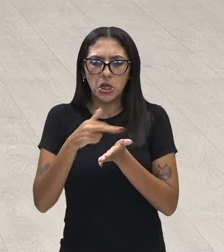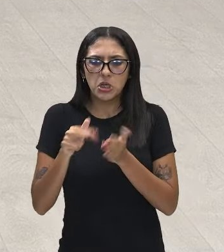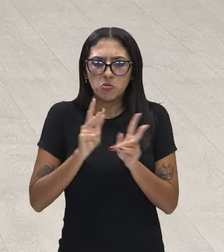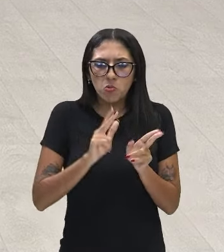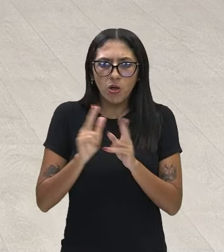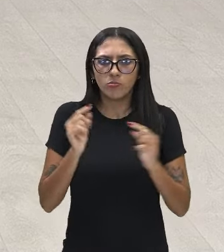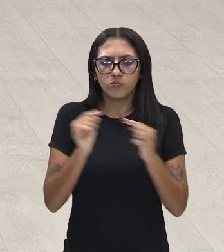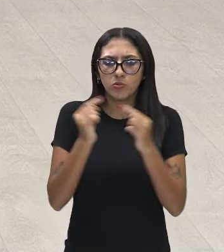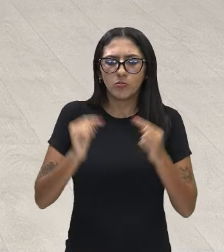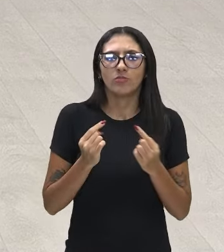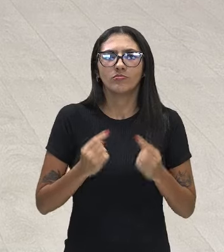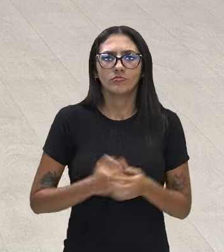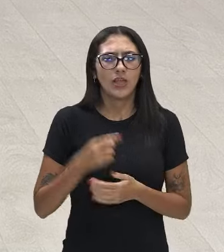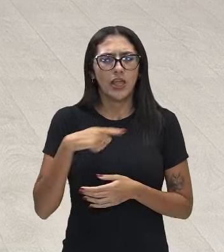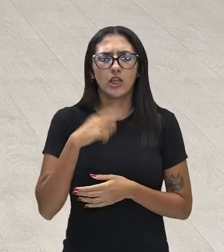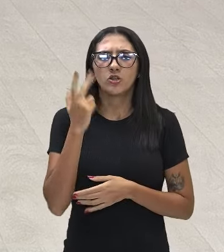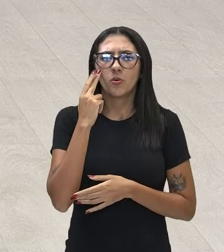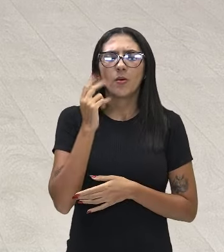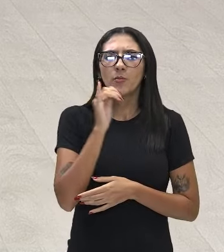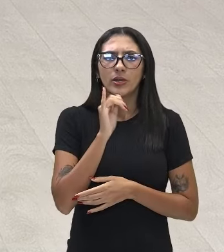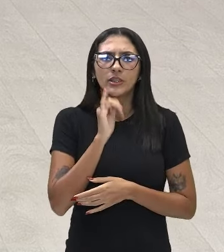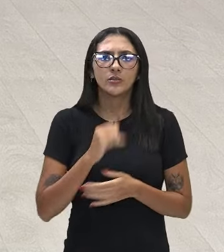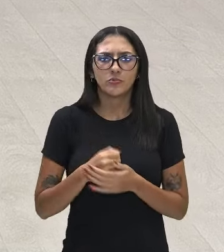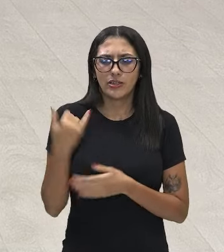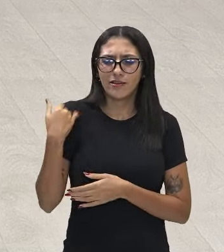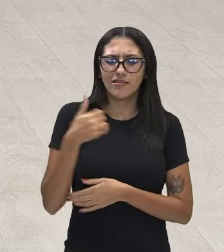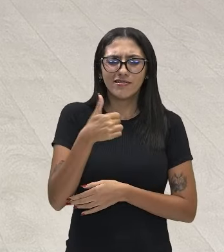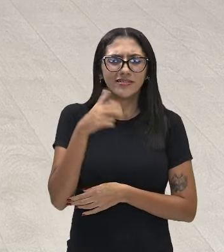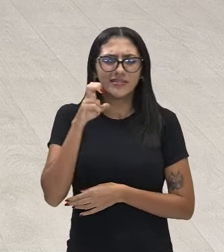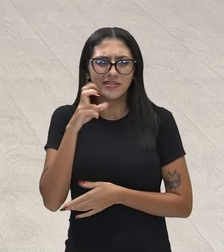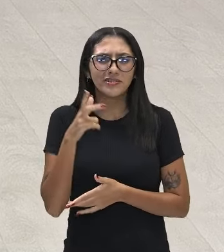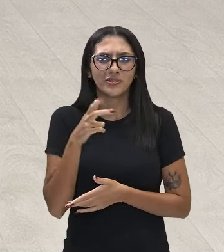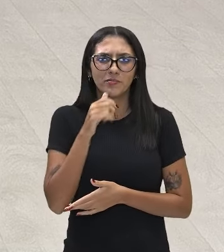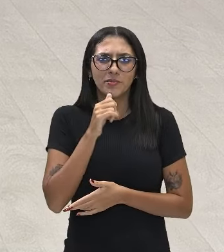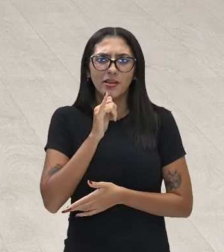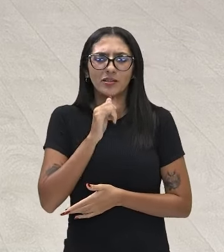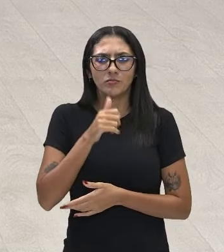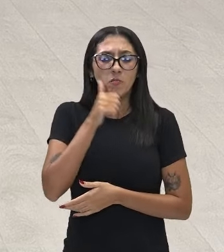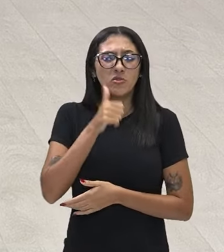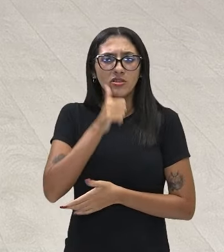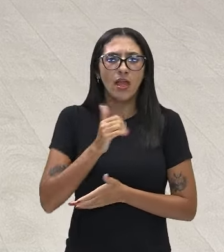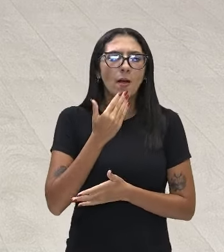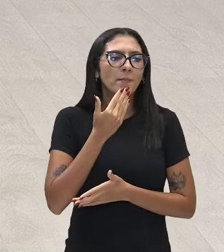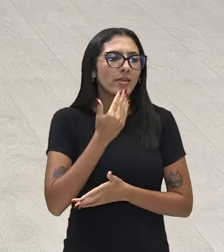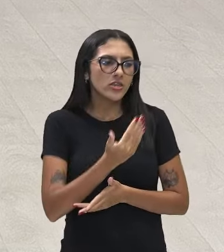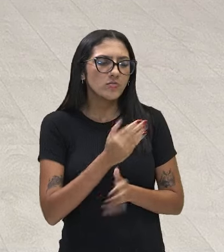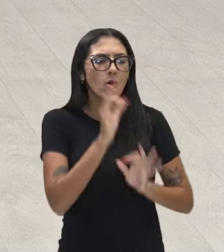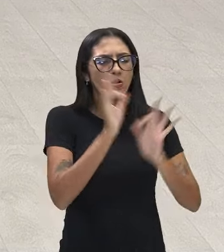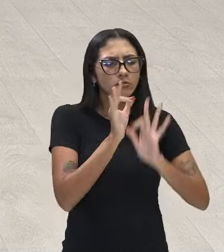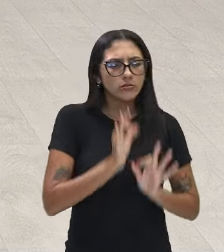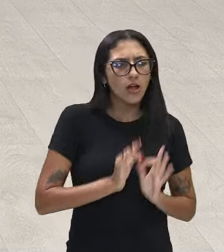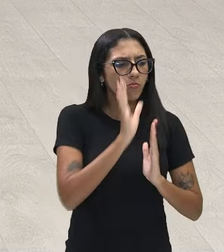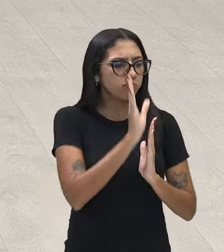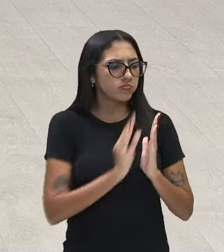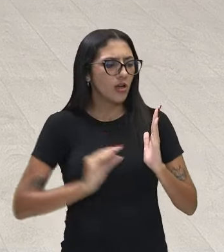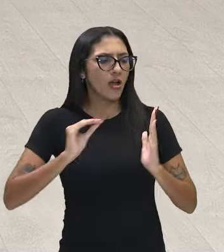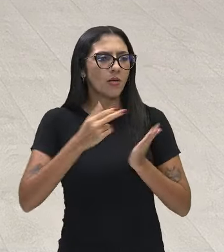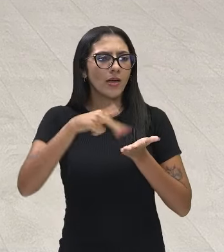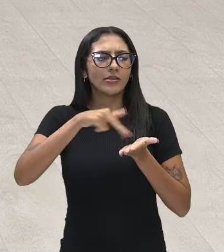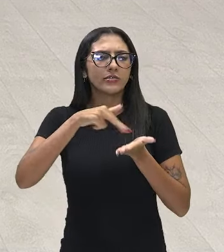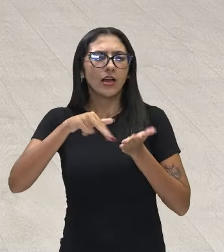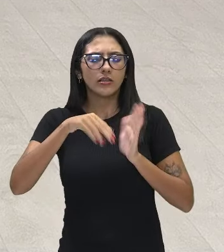em aniversários de 15 anos, as debutantes pedirem para elaborarem uma composição coreográfica para aquele momento especial.